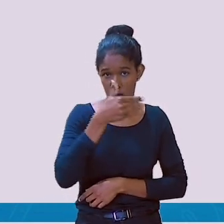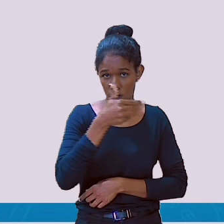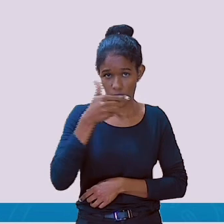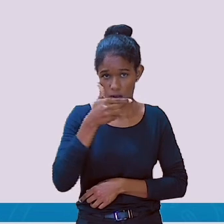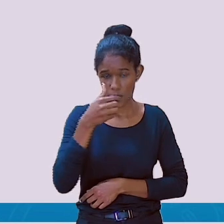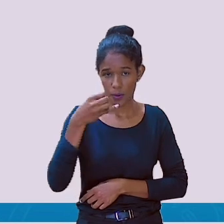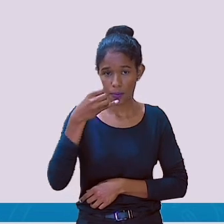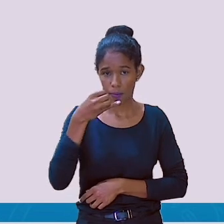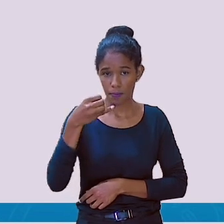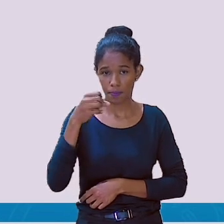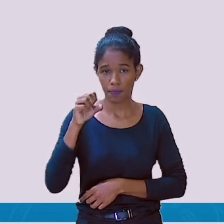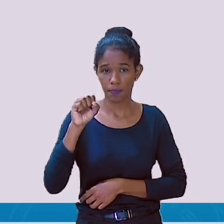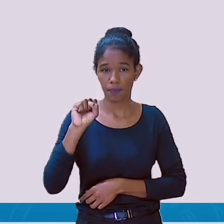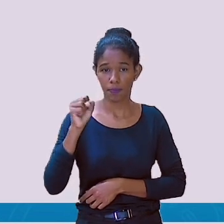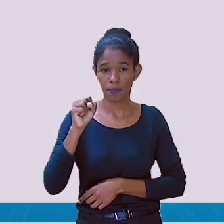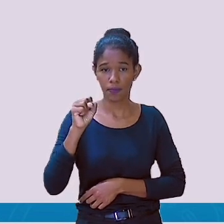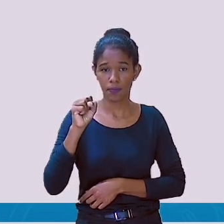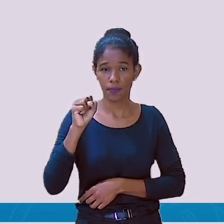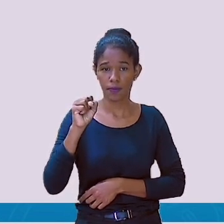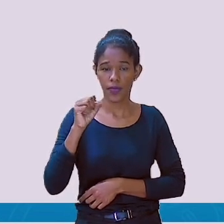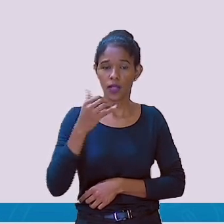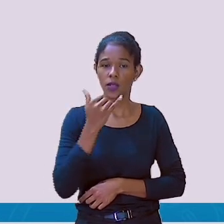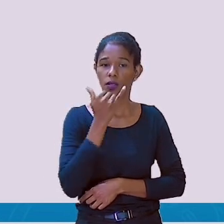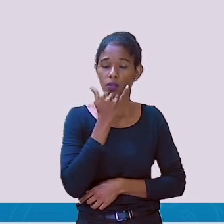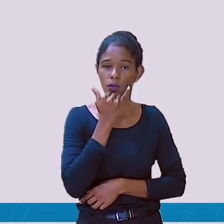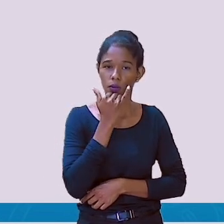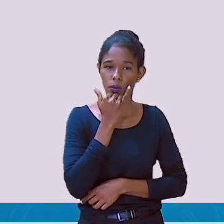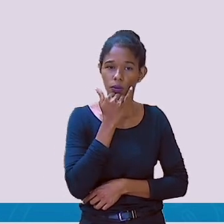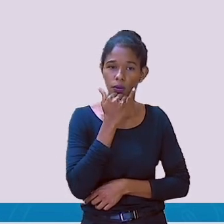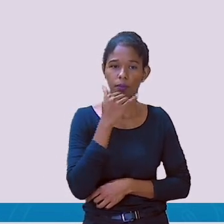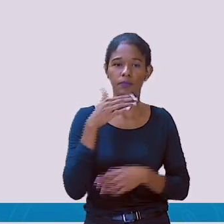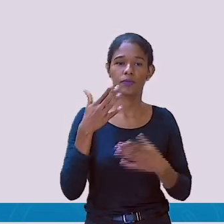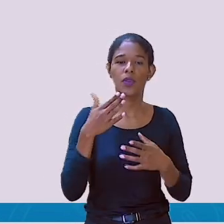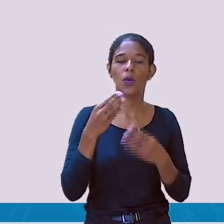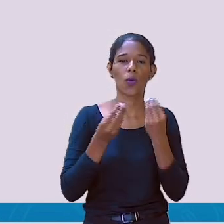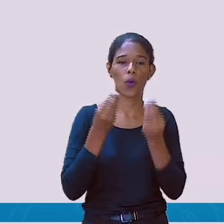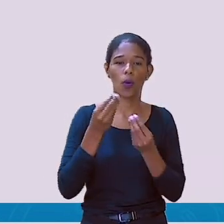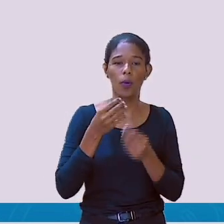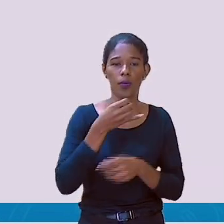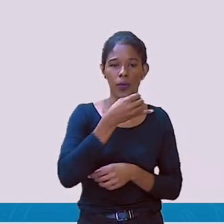8. Vai ser assim, ó. X, 22 menos 8.